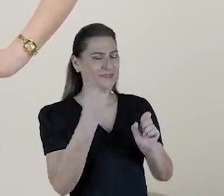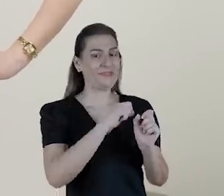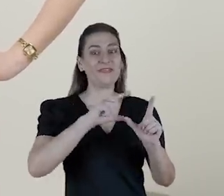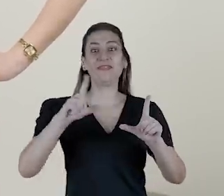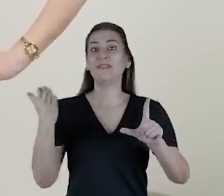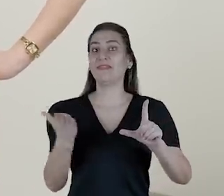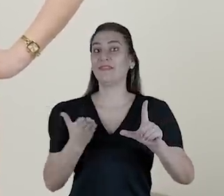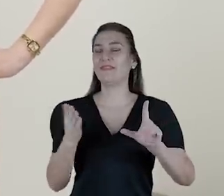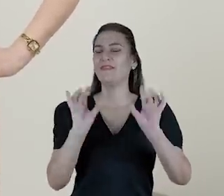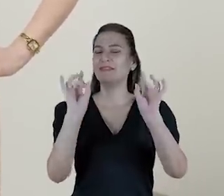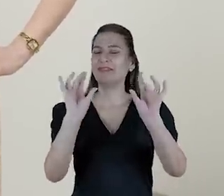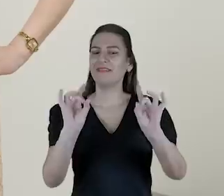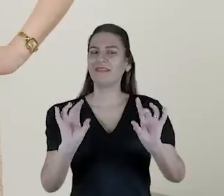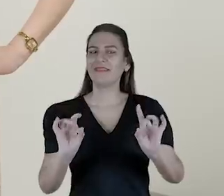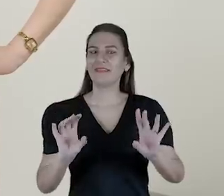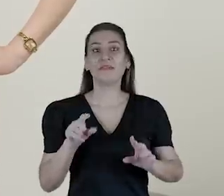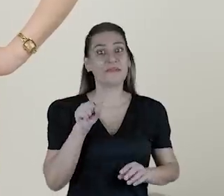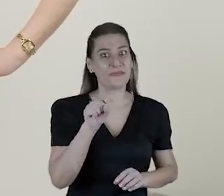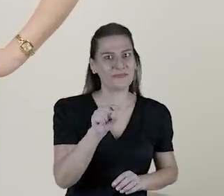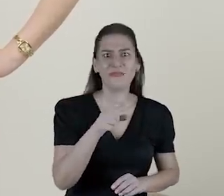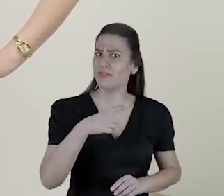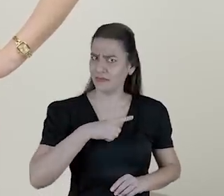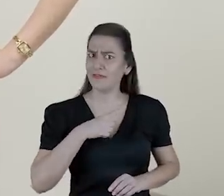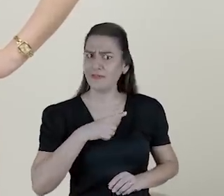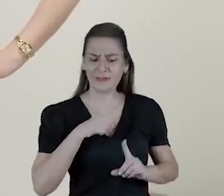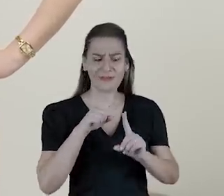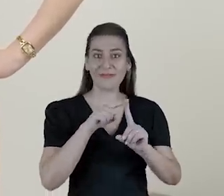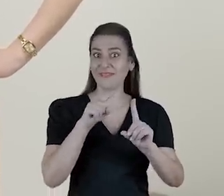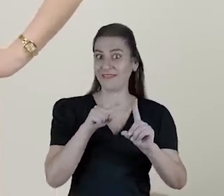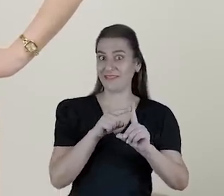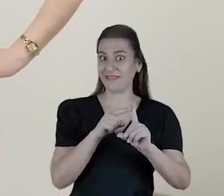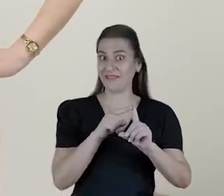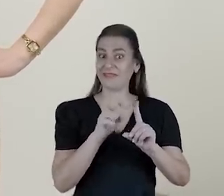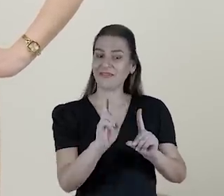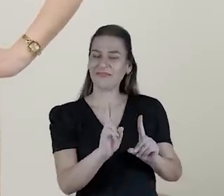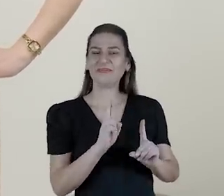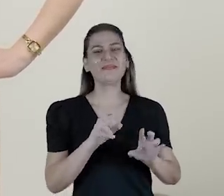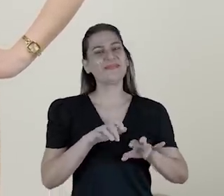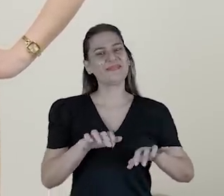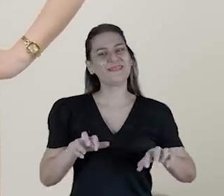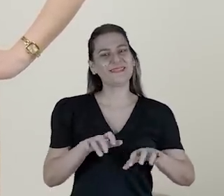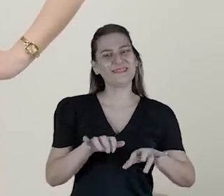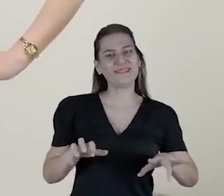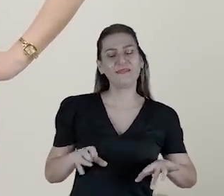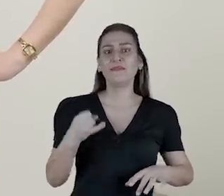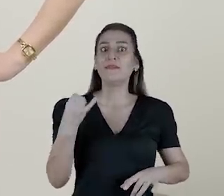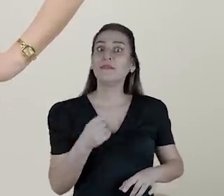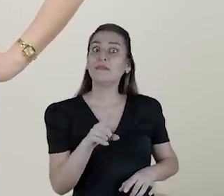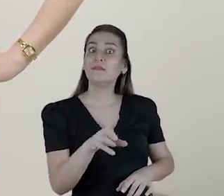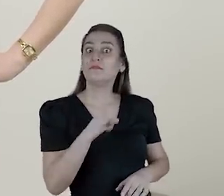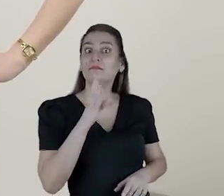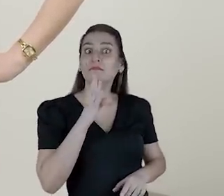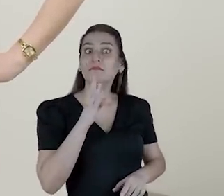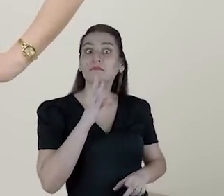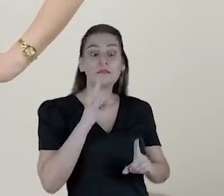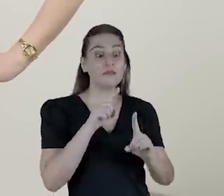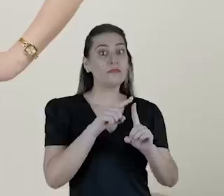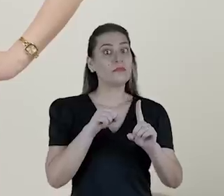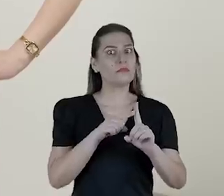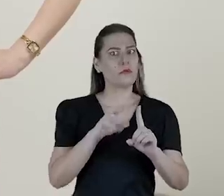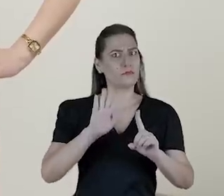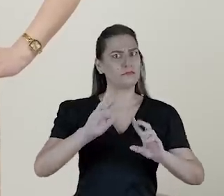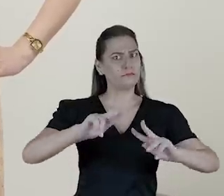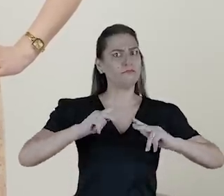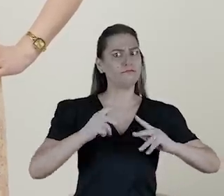porque o vídeo de hoje é especial para vocês. Tem gravidinhas aí? Me conte aqui nos comentários. E se você está me assistindo